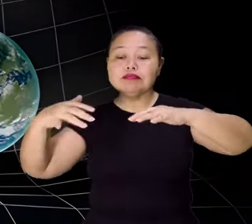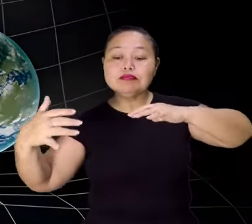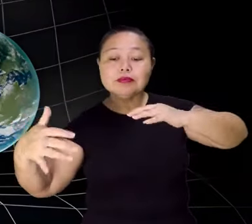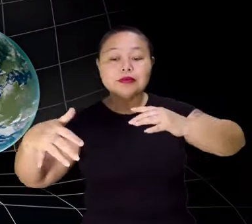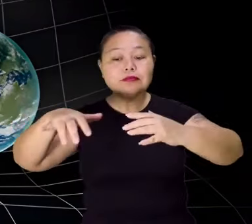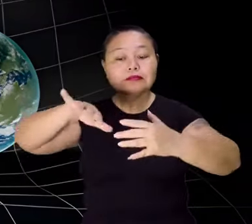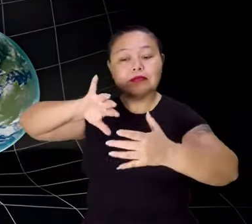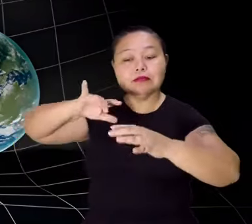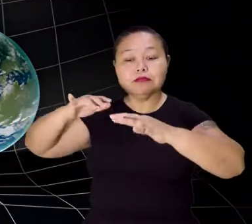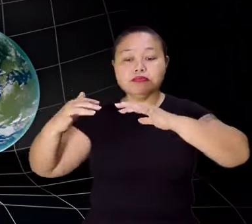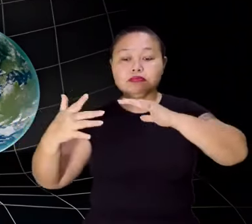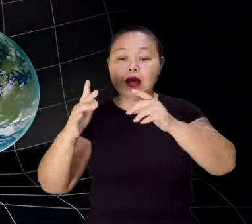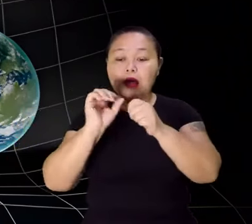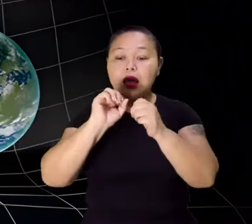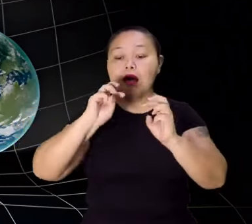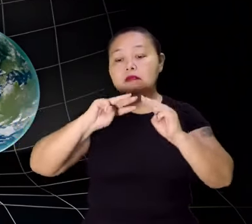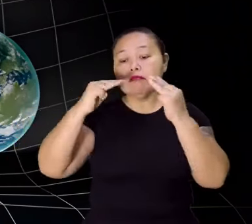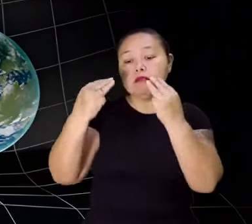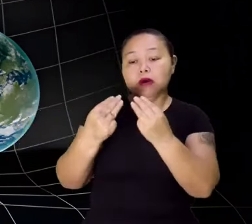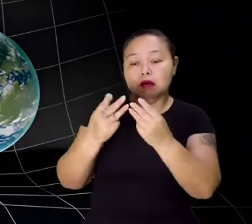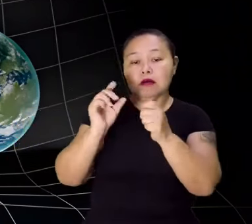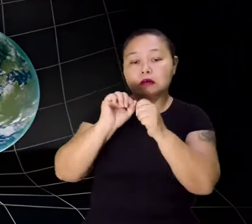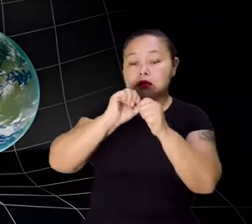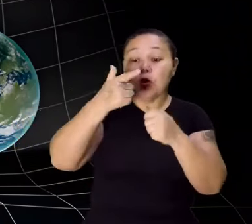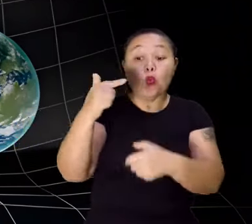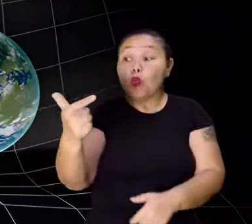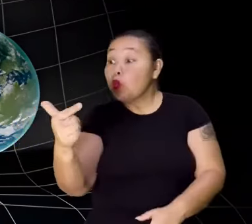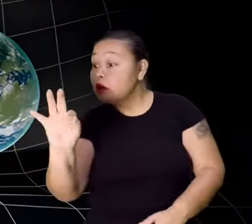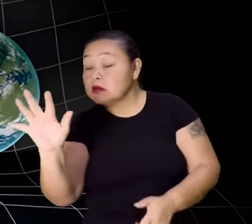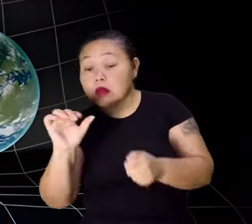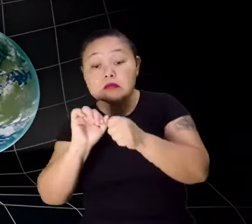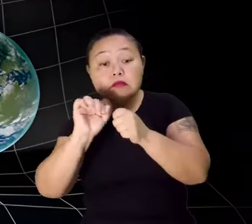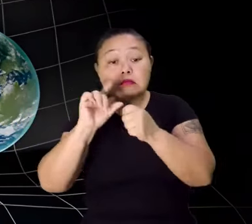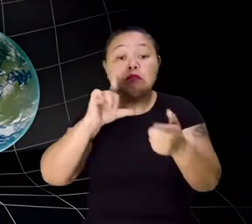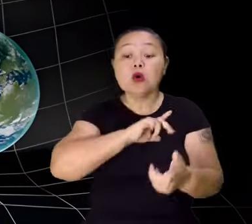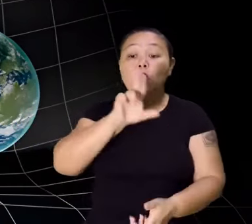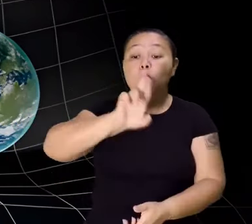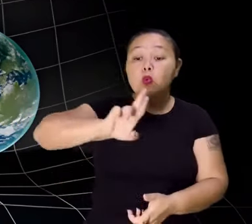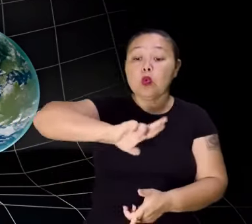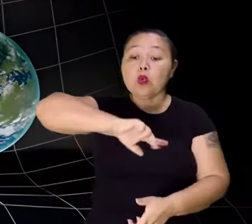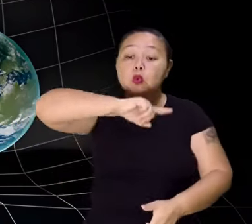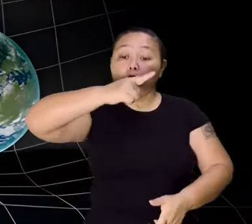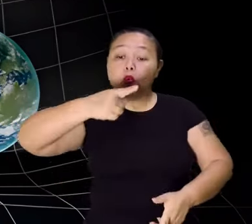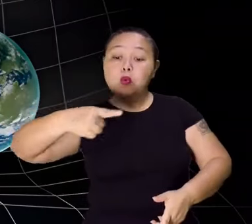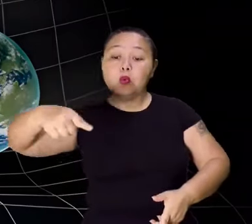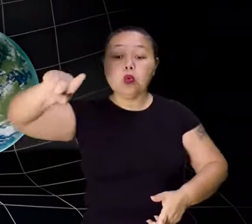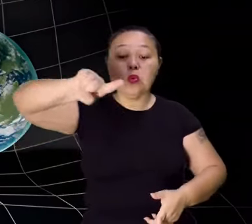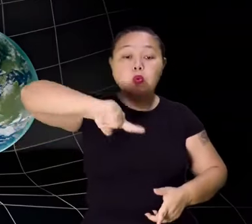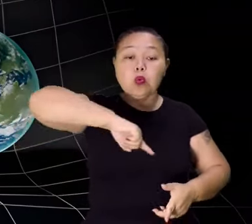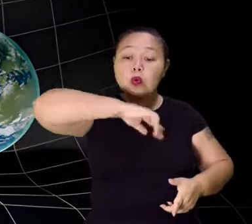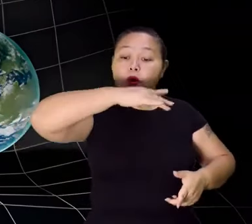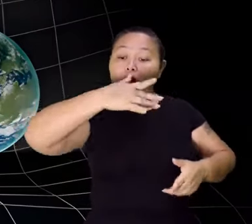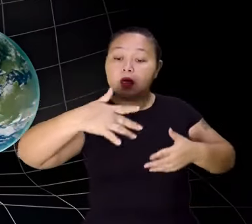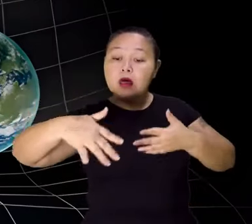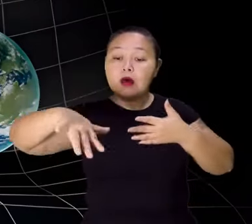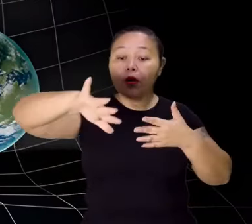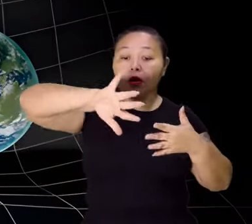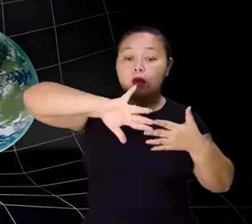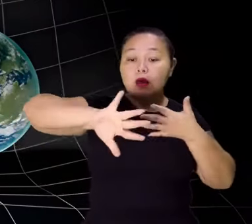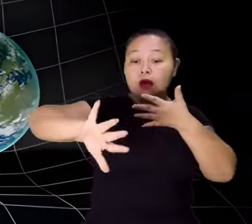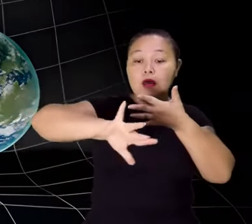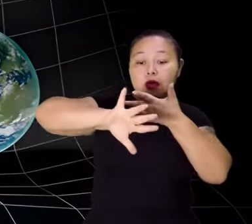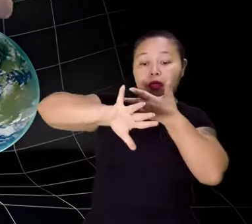pessoal, então... Quando não houver massa, para poder transmitir, um lugar onde não tem, quando transmitir, nós temos que usar uma onda, né? Exato. E usamos... Olha